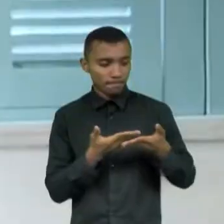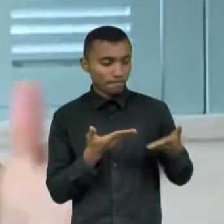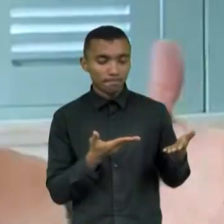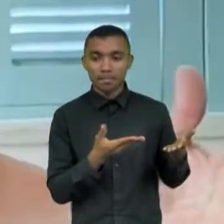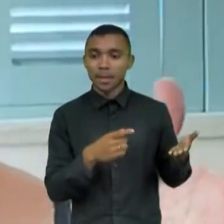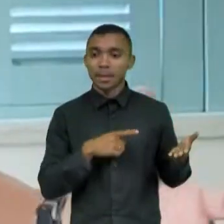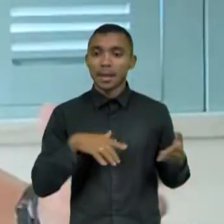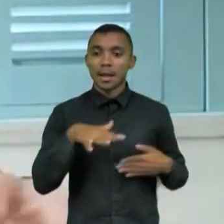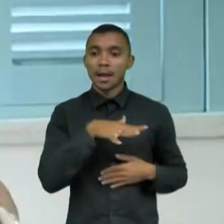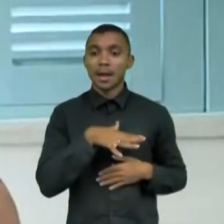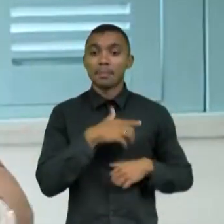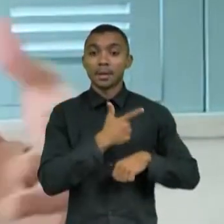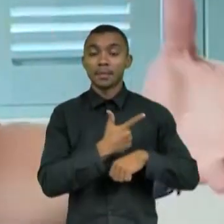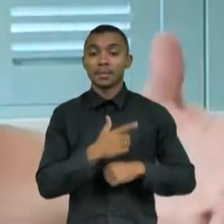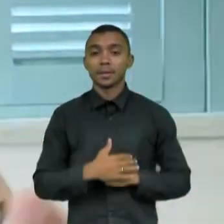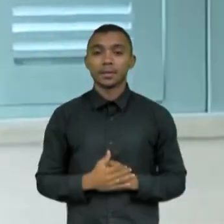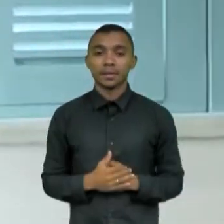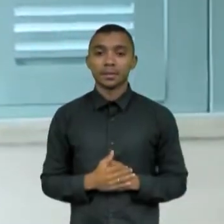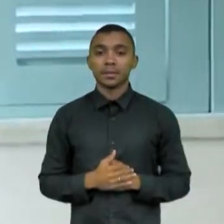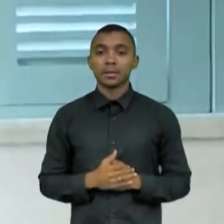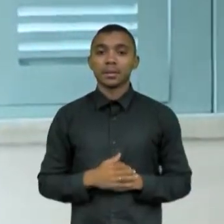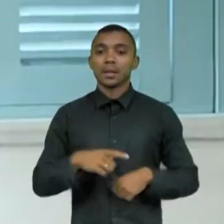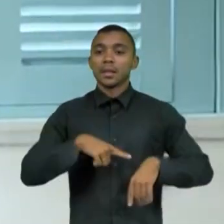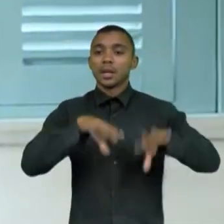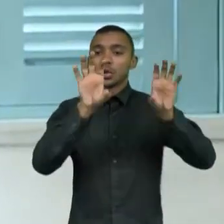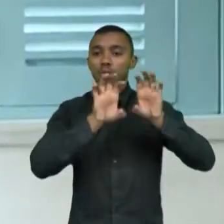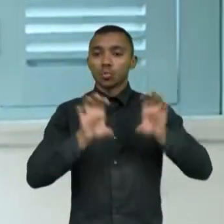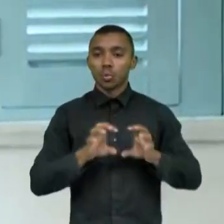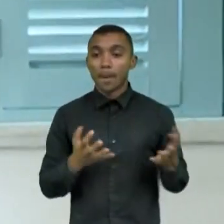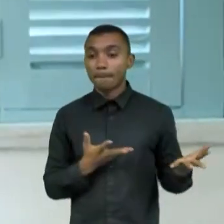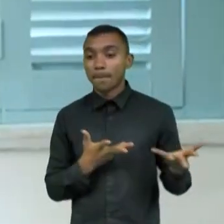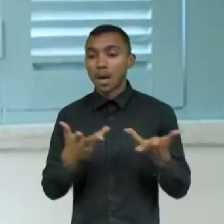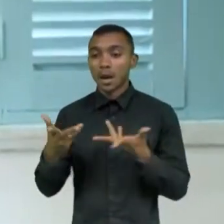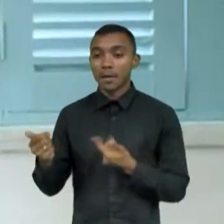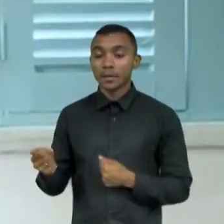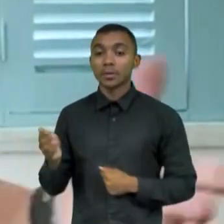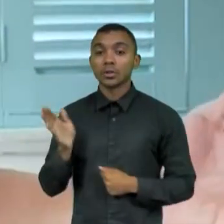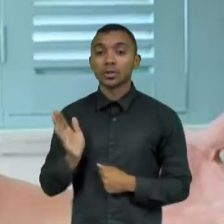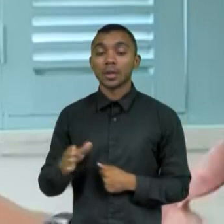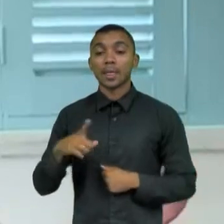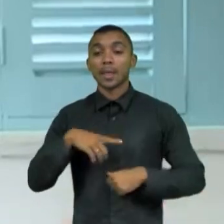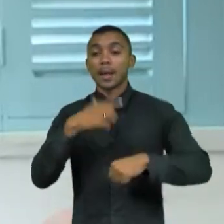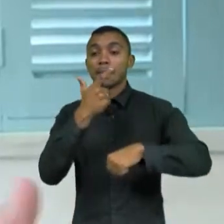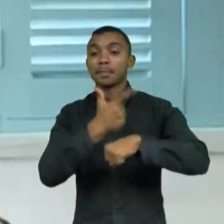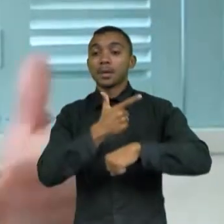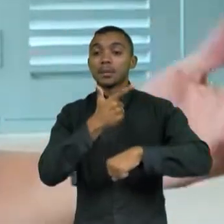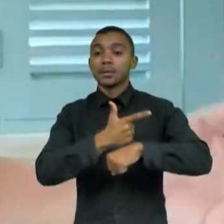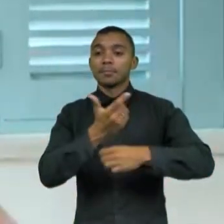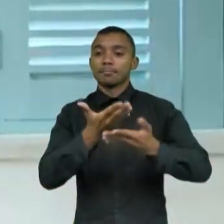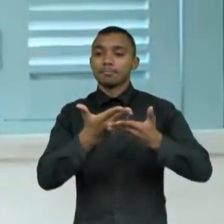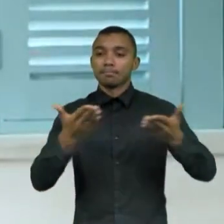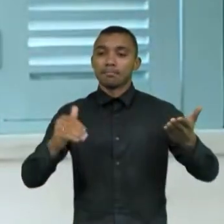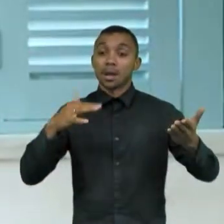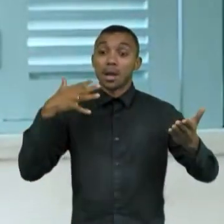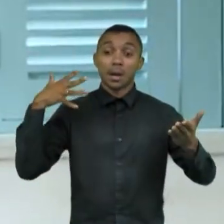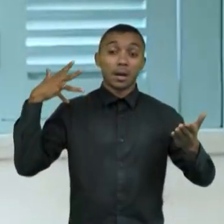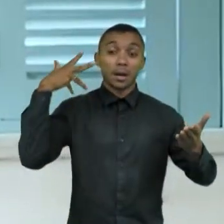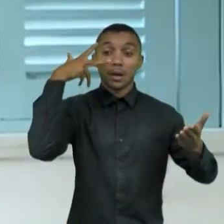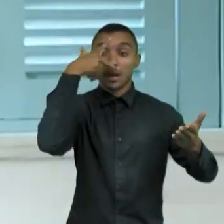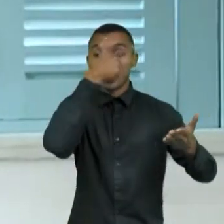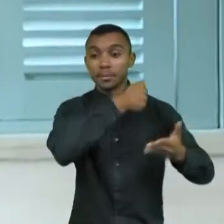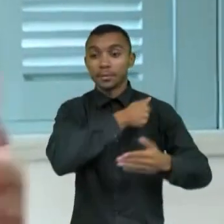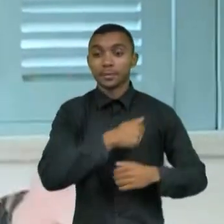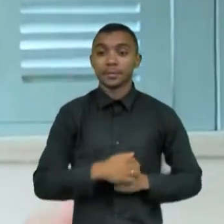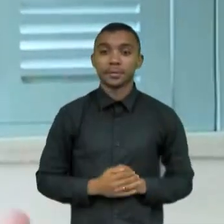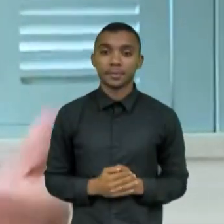beira-mar. A cidade se preparou com uma infraestrutura maravilhosa, nós temos hoje a beira-mar, sem dúvida, mais bonita do Brasil e